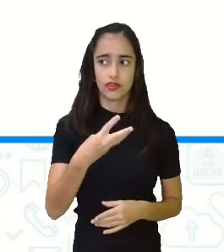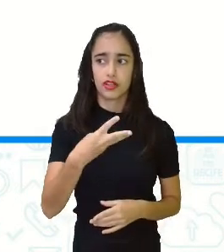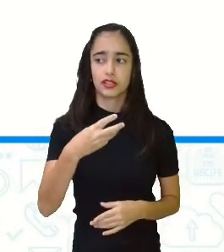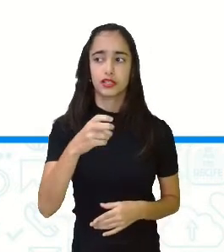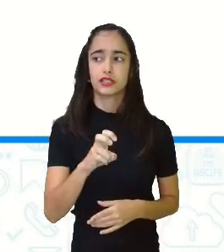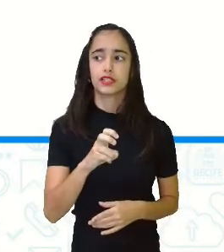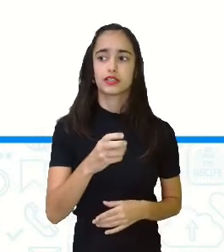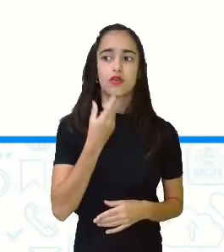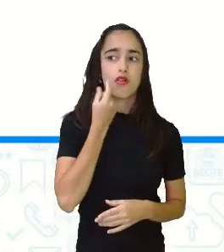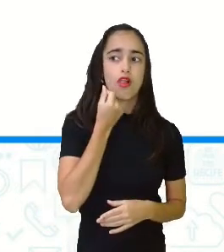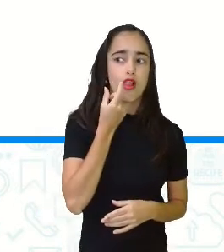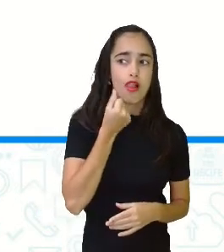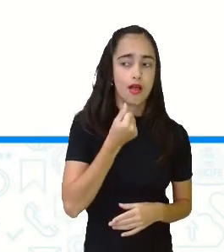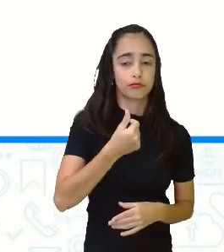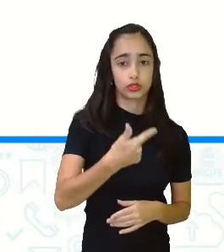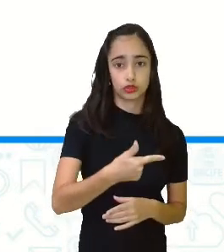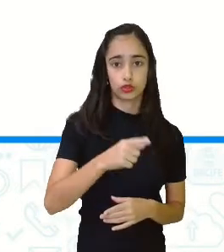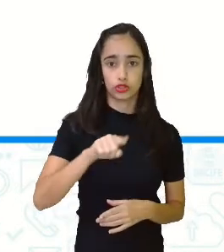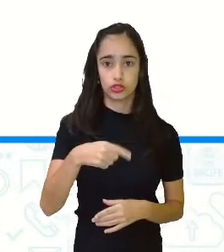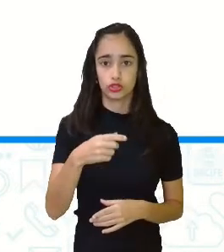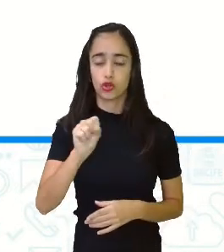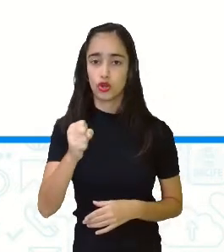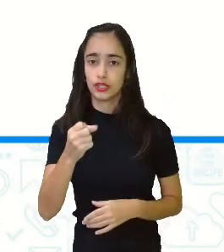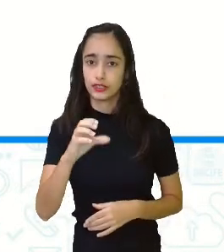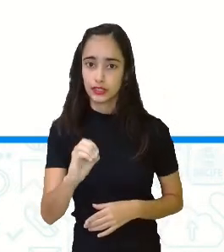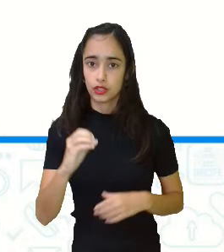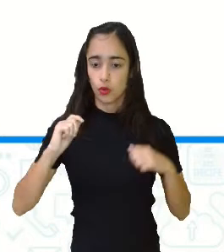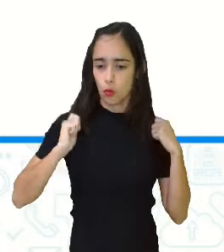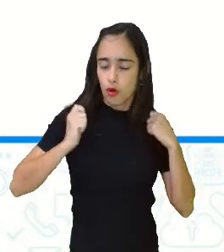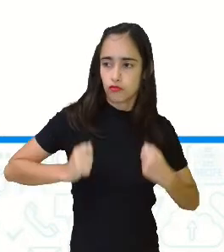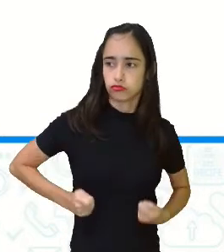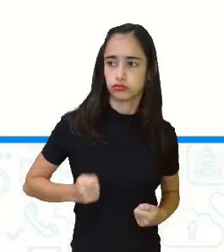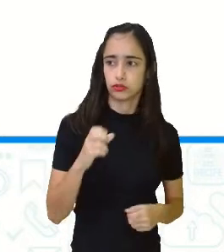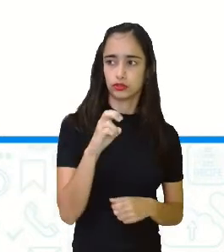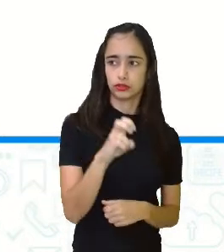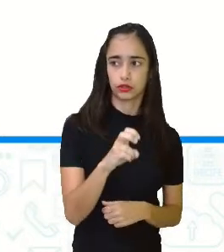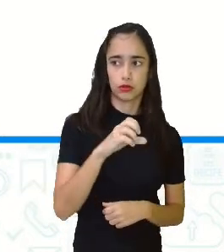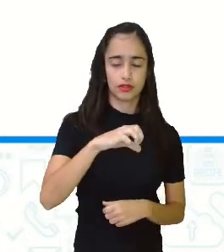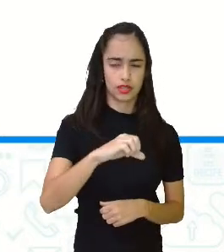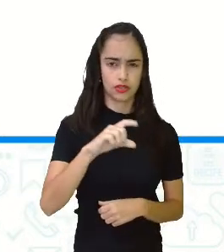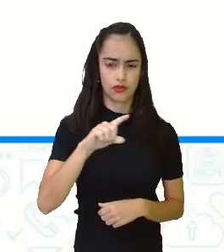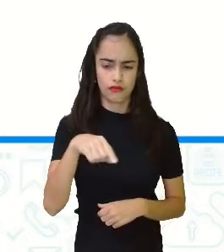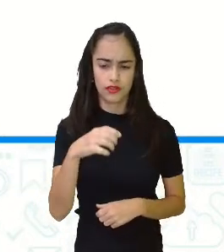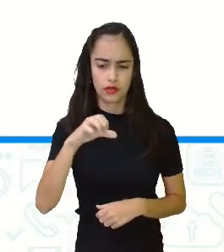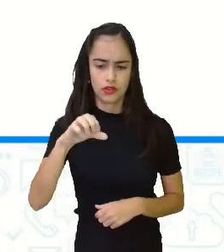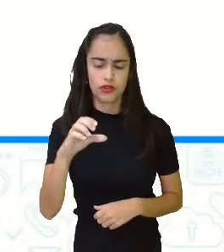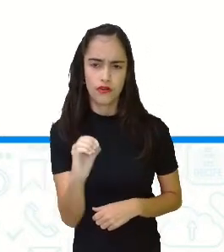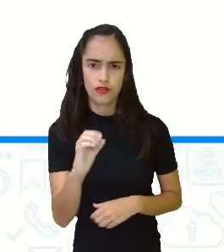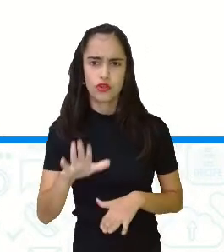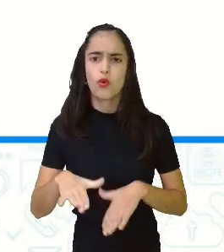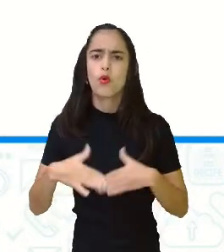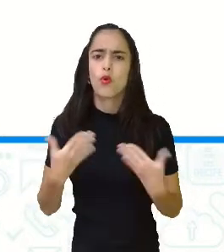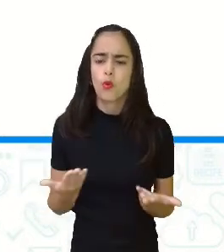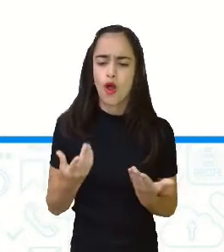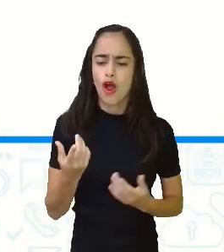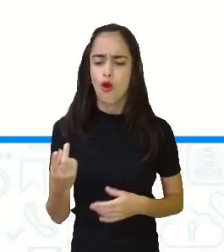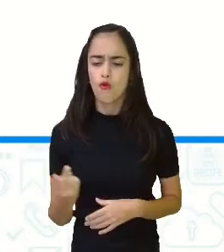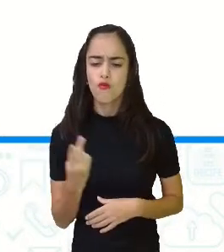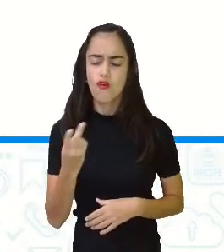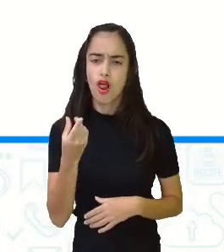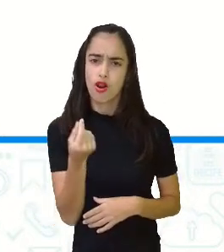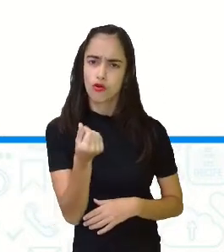por R$ 2,80, uma mochila por R$ 59,90. Qual foi o valor gasto para comprar